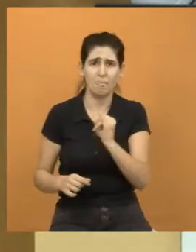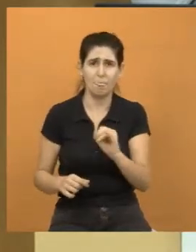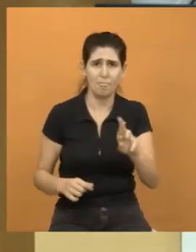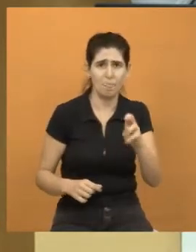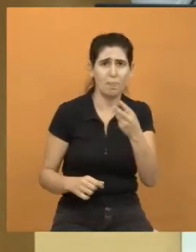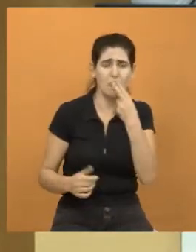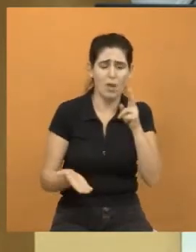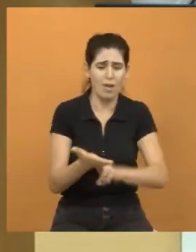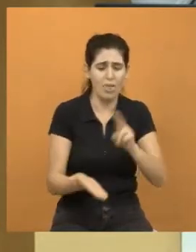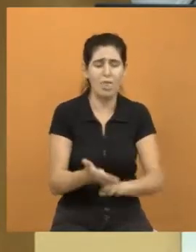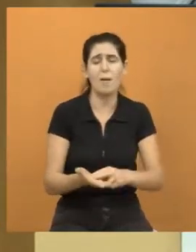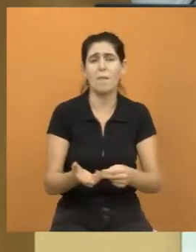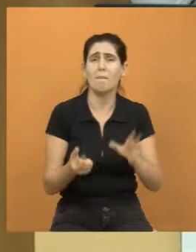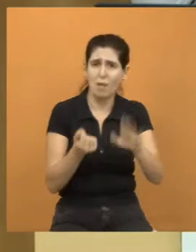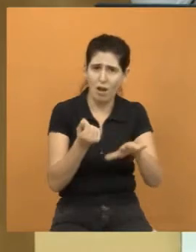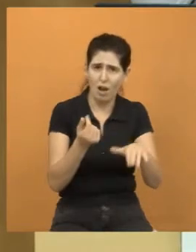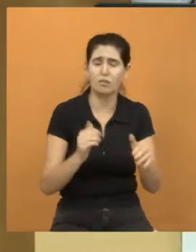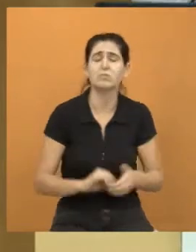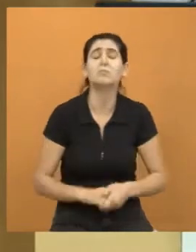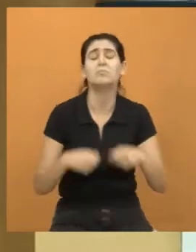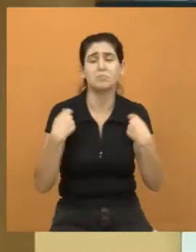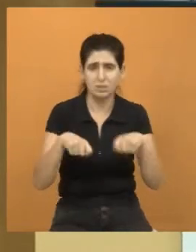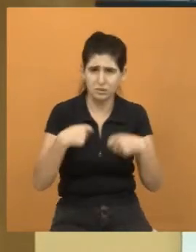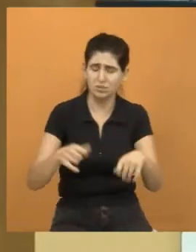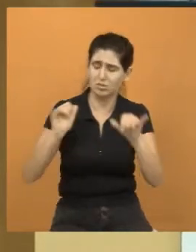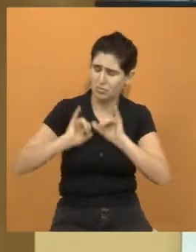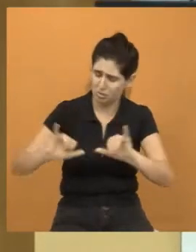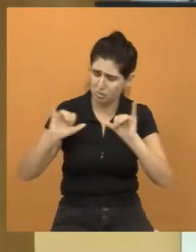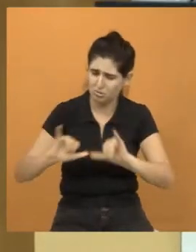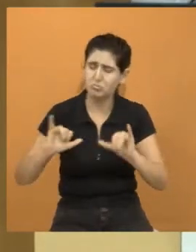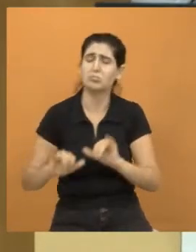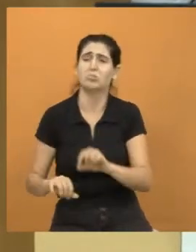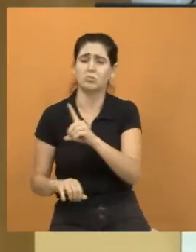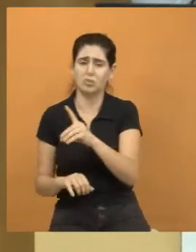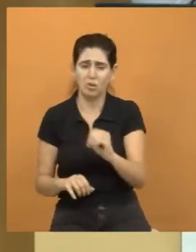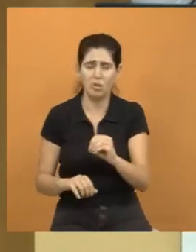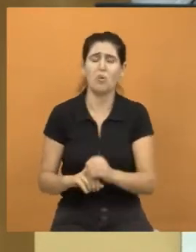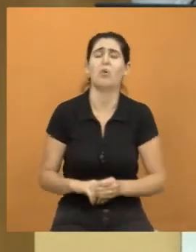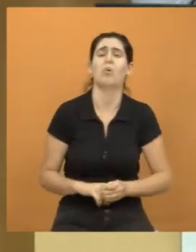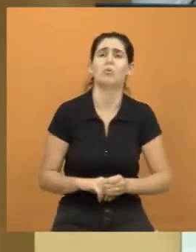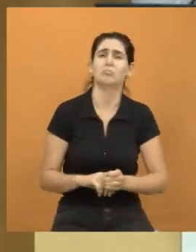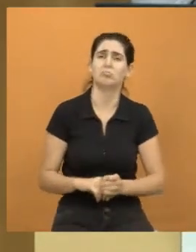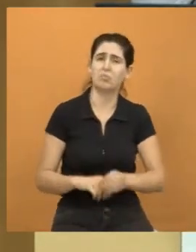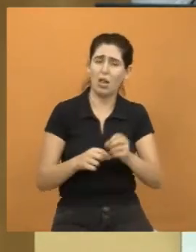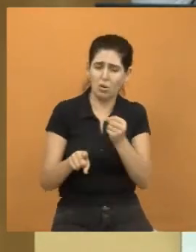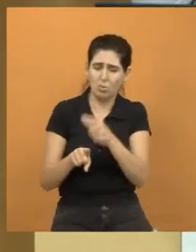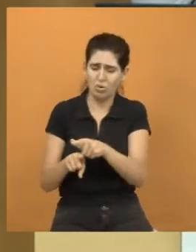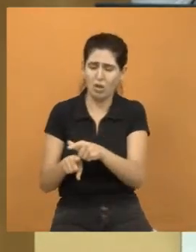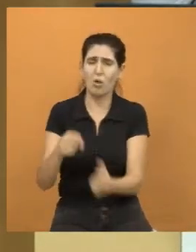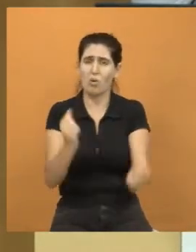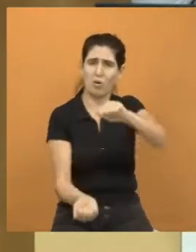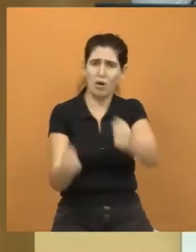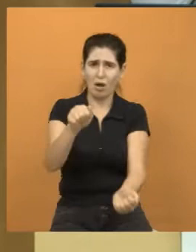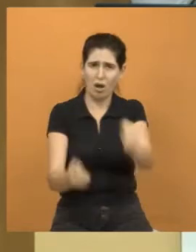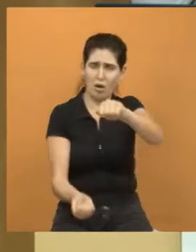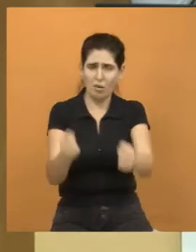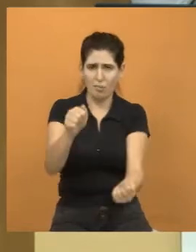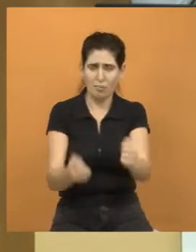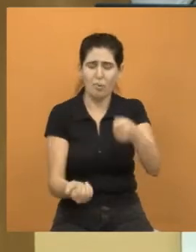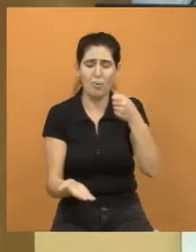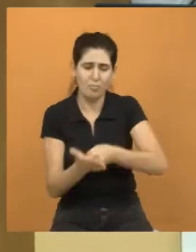que colocar nos editais públicos de locação de veículos que eles tenham a obrigatoriedade de